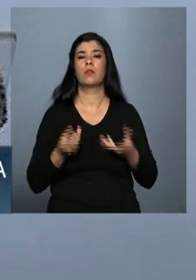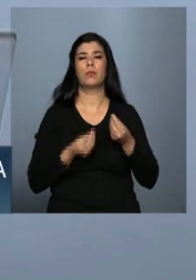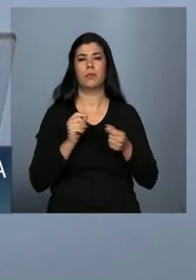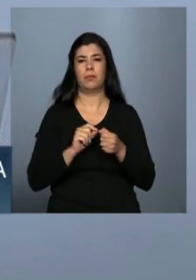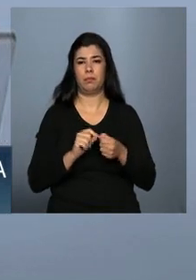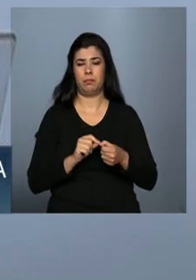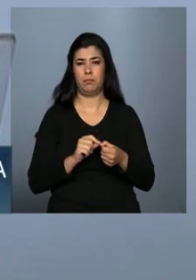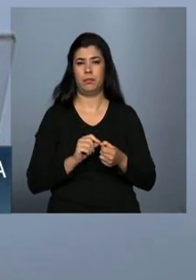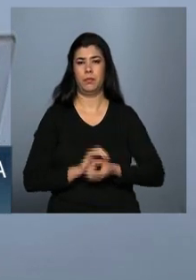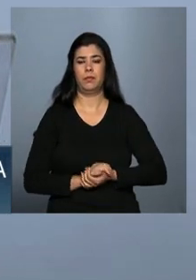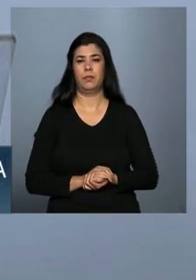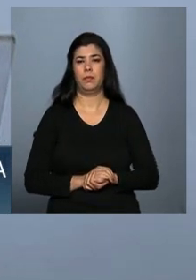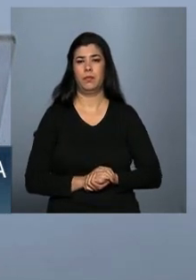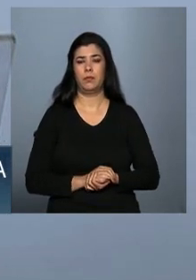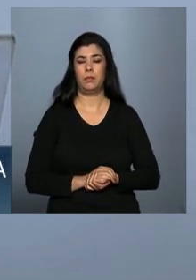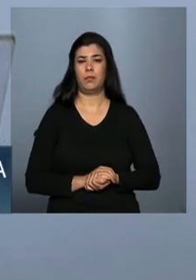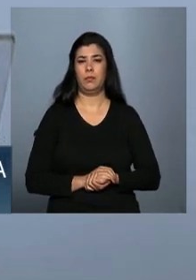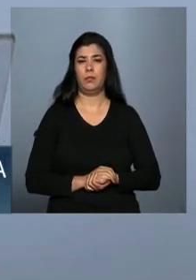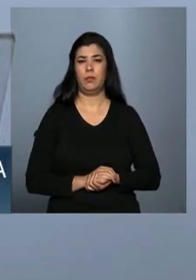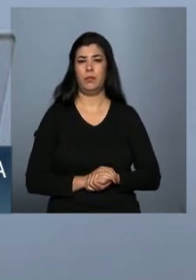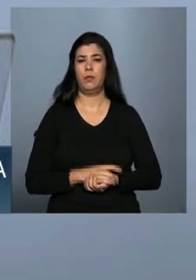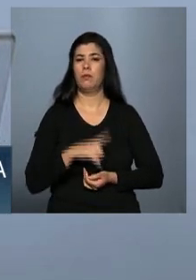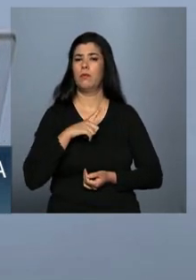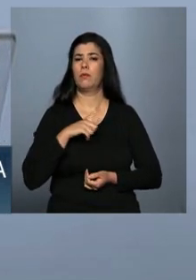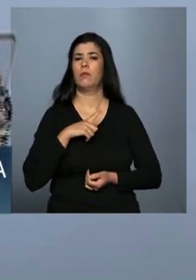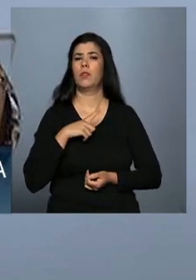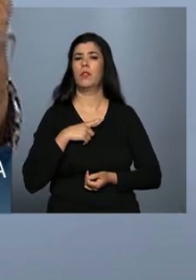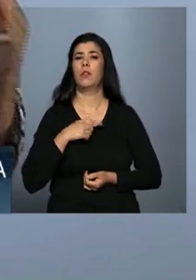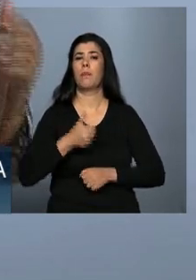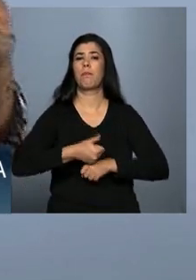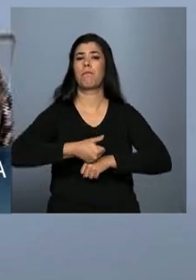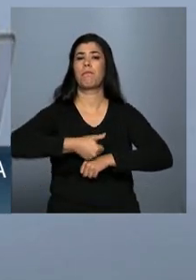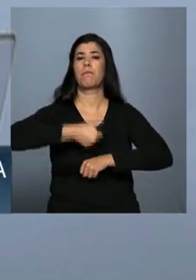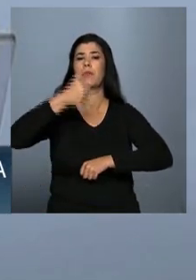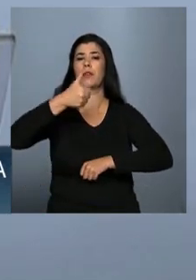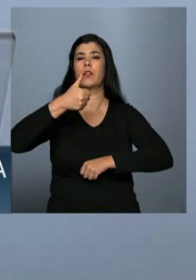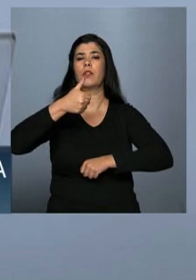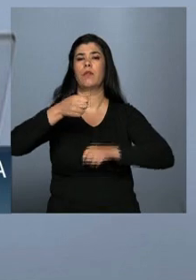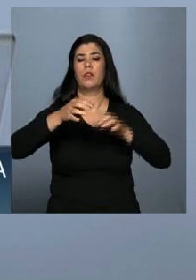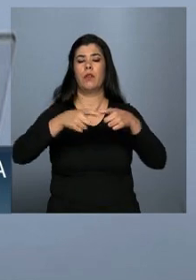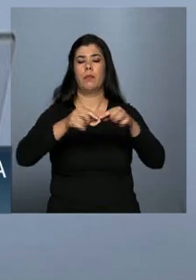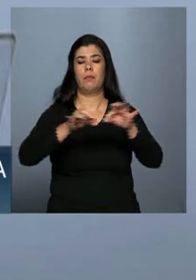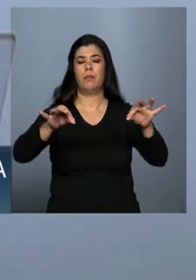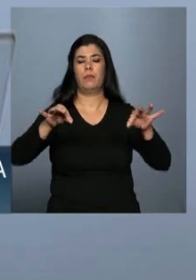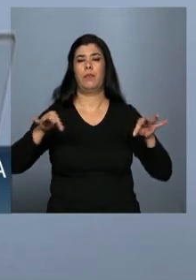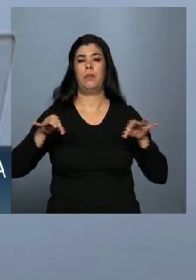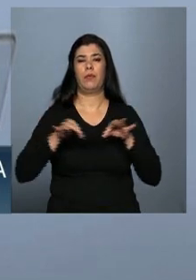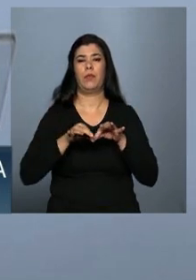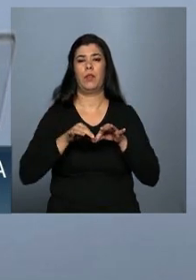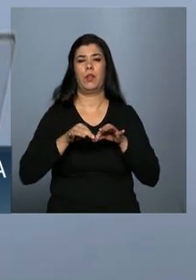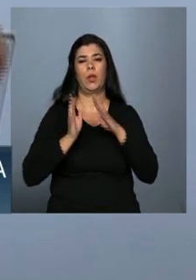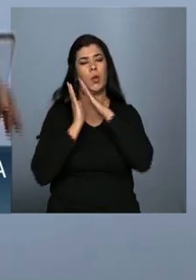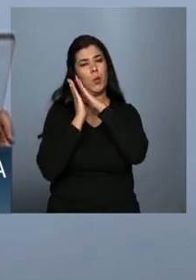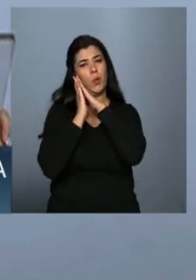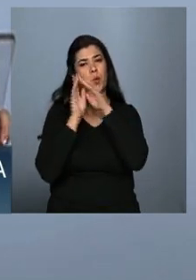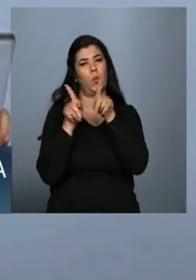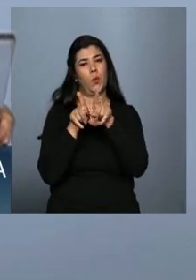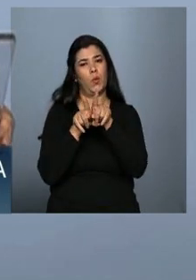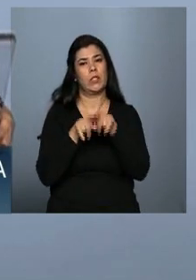melhor? São melhoria no tamanho dos quartos, melhoria na área de